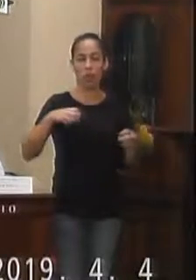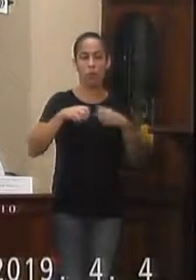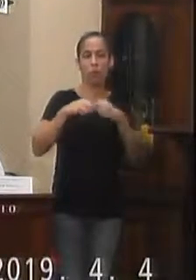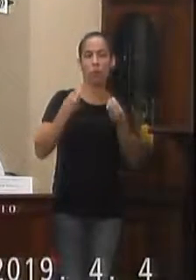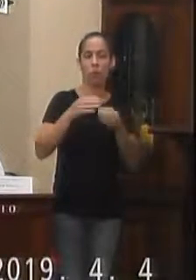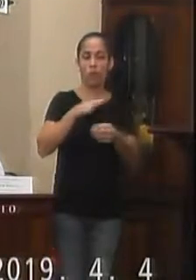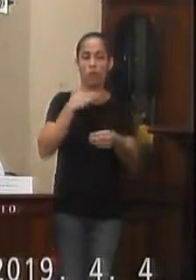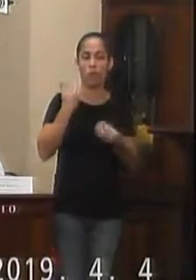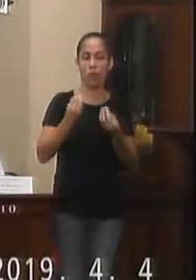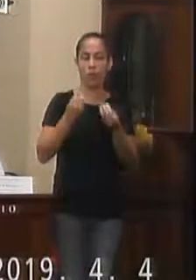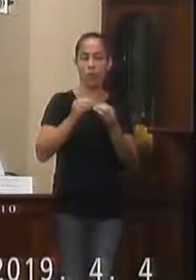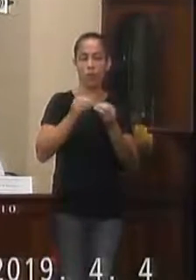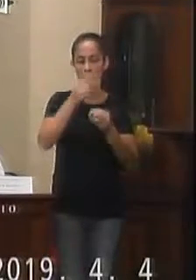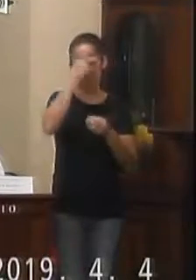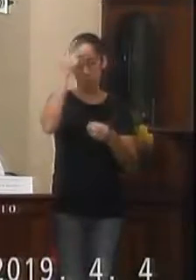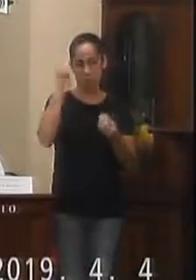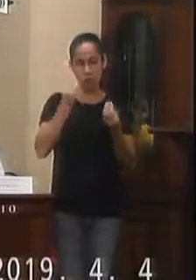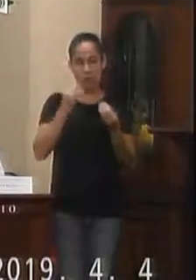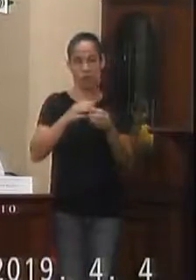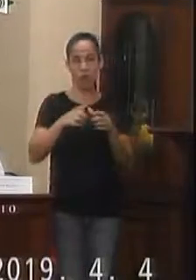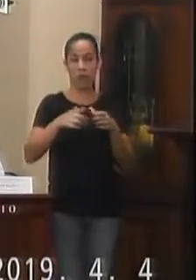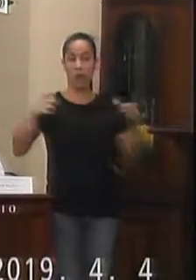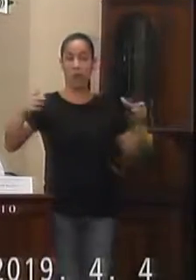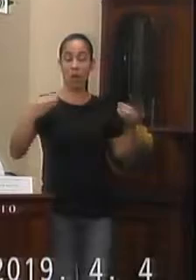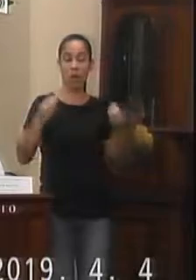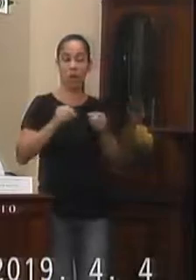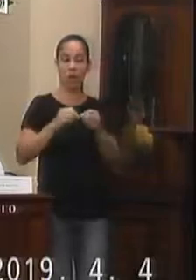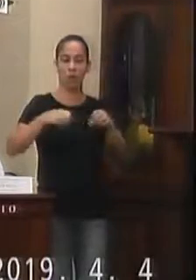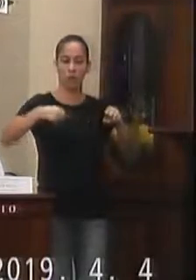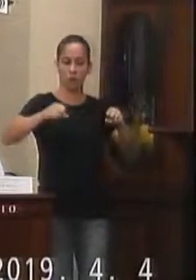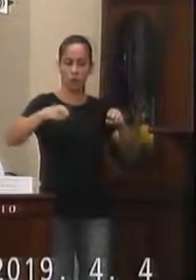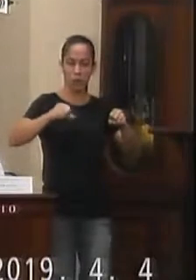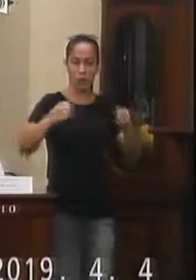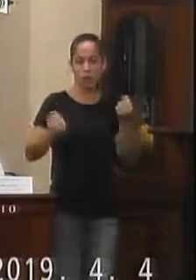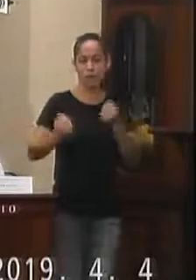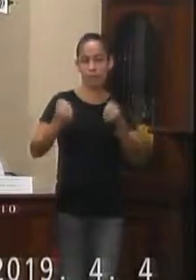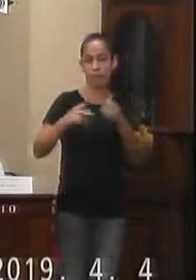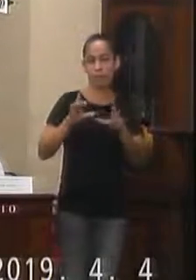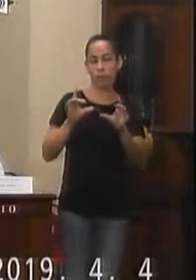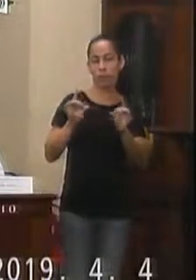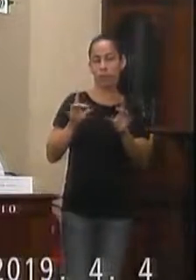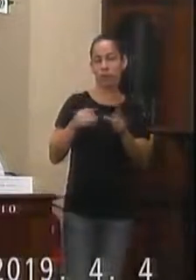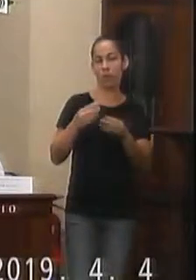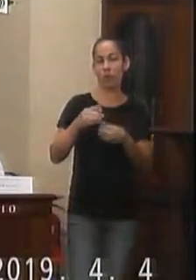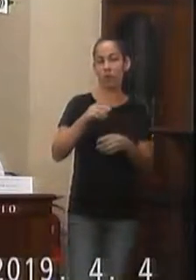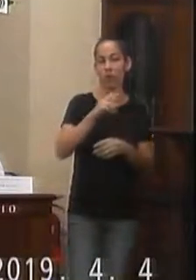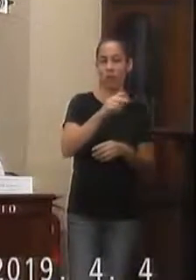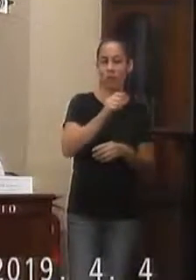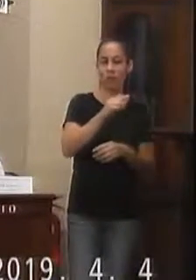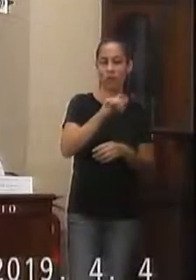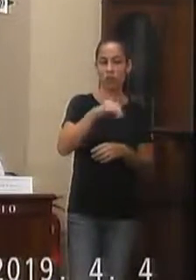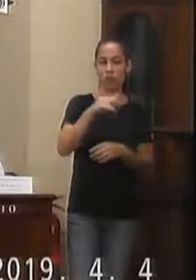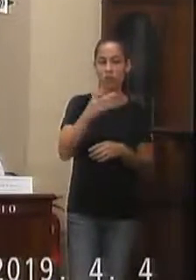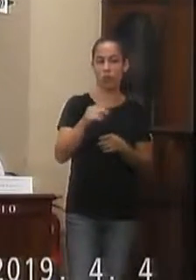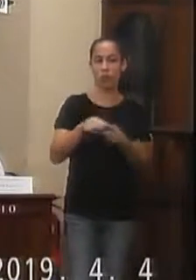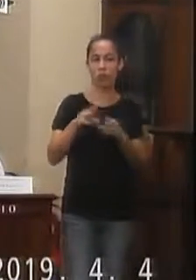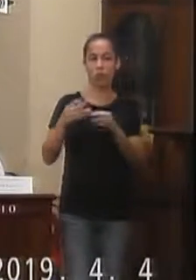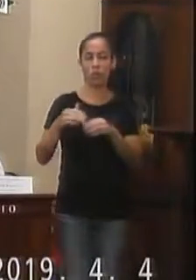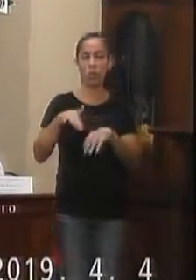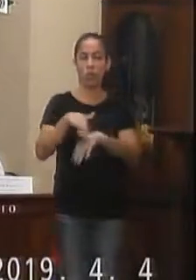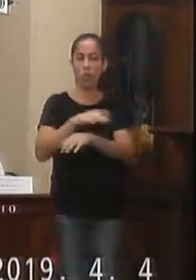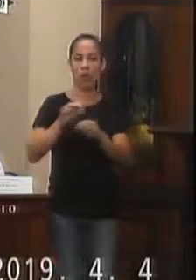são muitos relatos de animais em vias públicas de grande circulação de automóveis e motocicletas, em especial Chacrinha, Varginha, Canteiro, São Francisco, Biquinha,